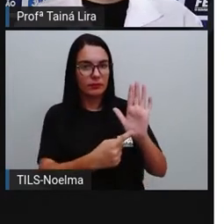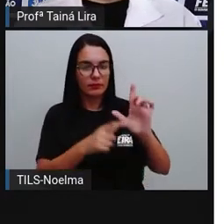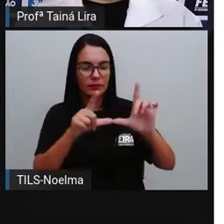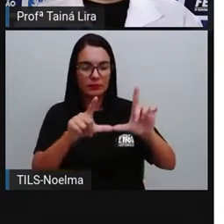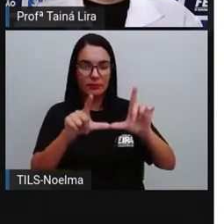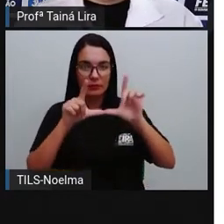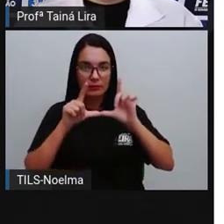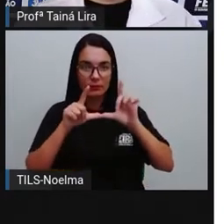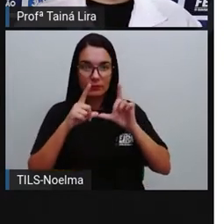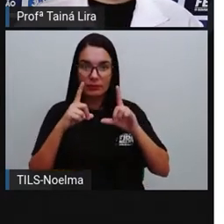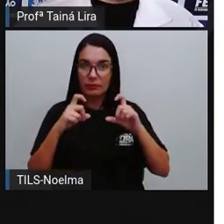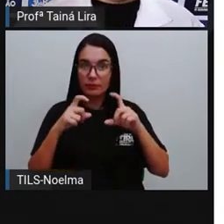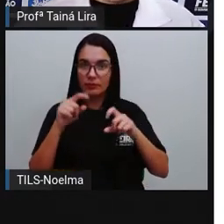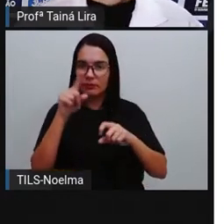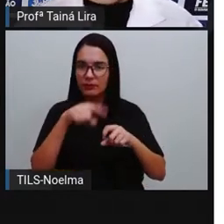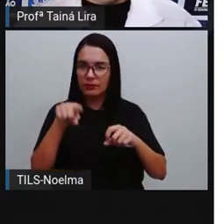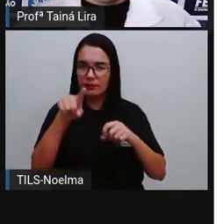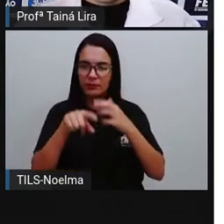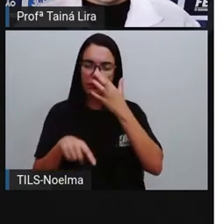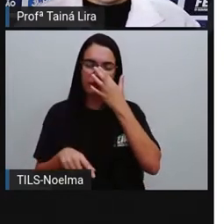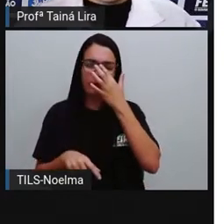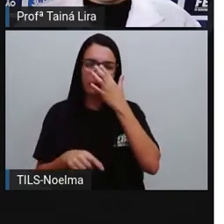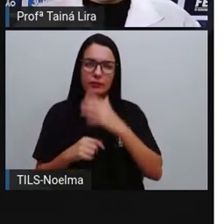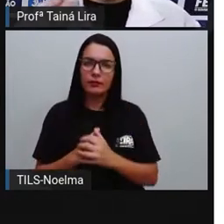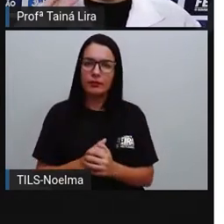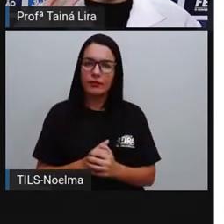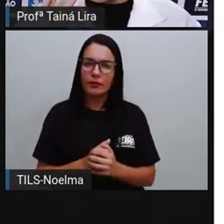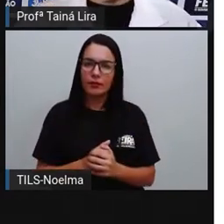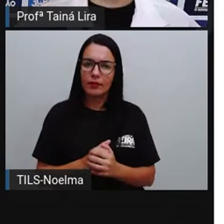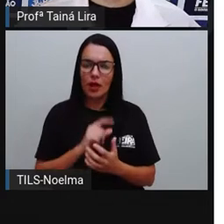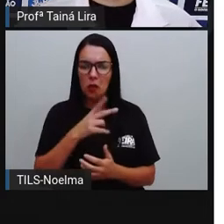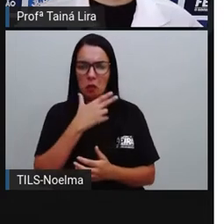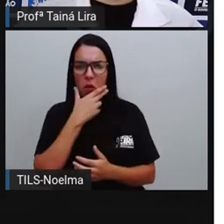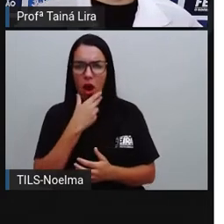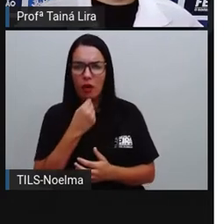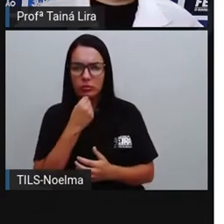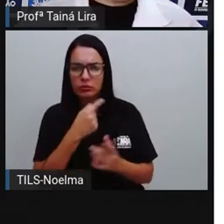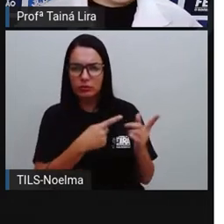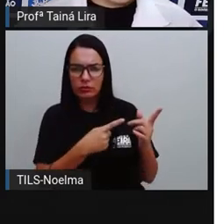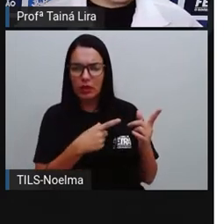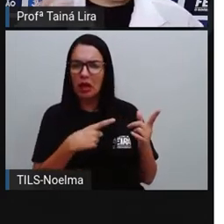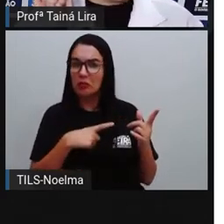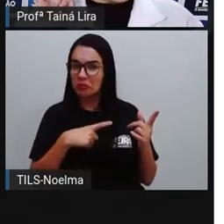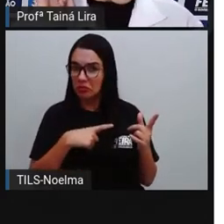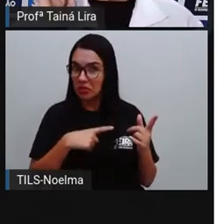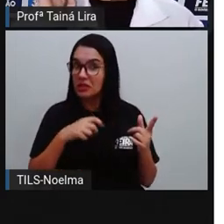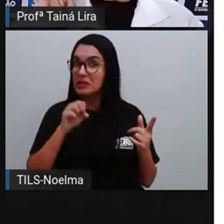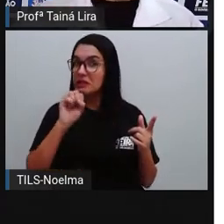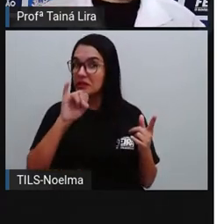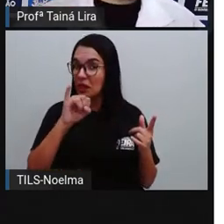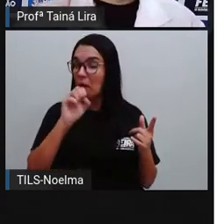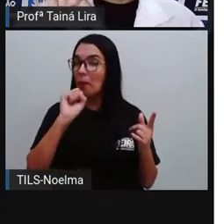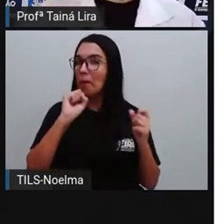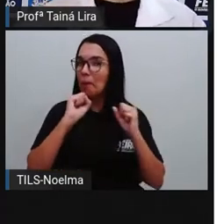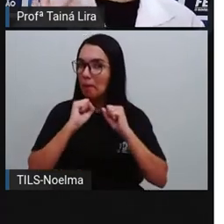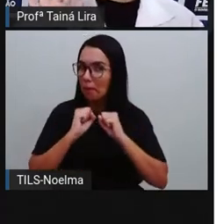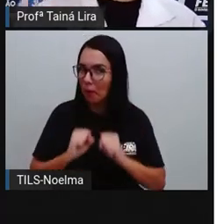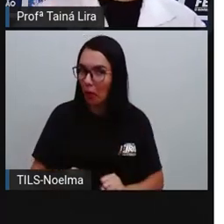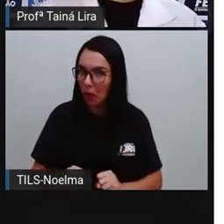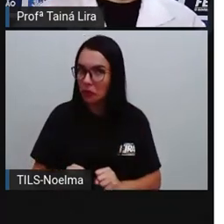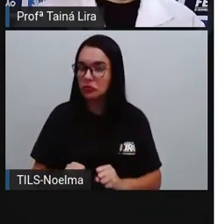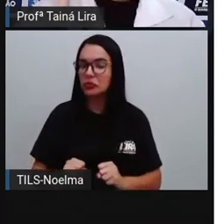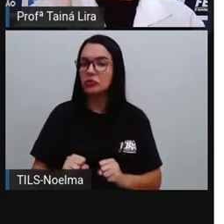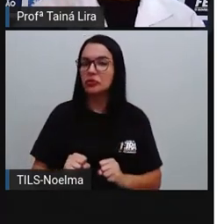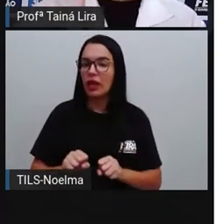tela que eu quero que vocês vejam é e ciúme ele diz ser capaz de